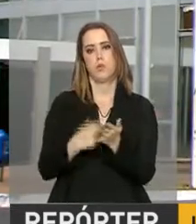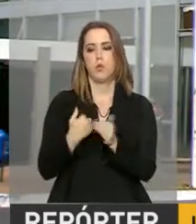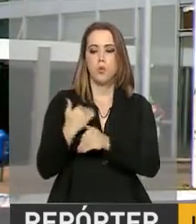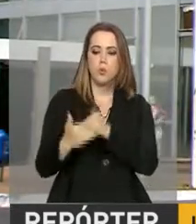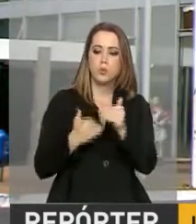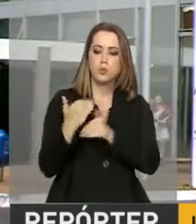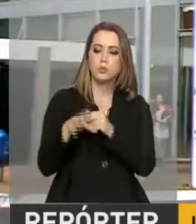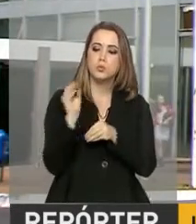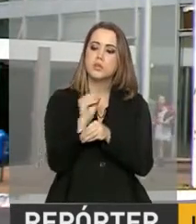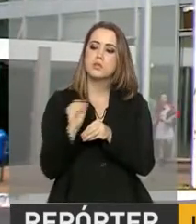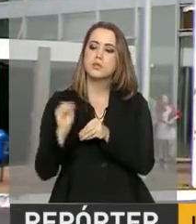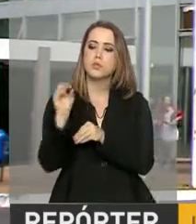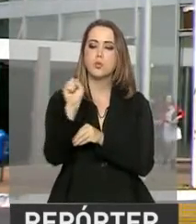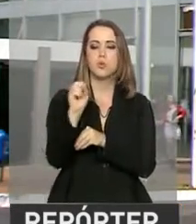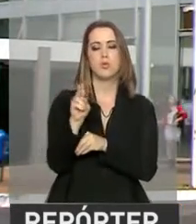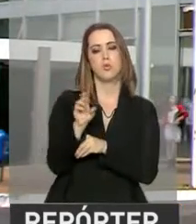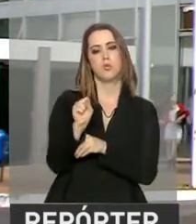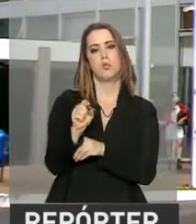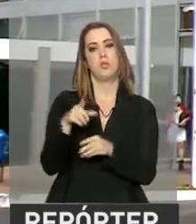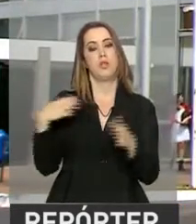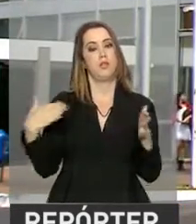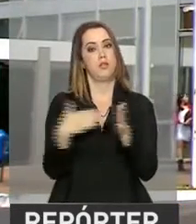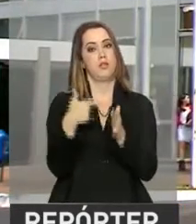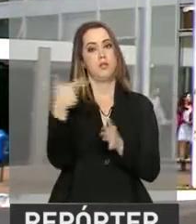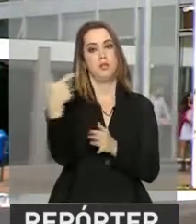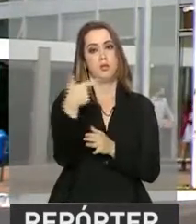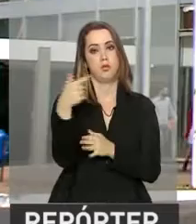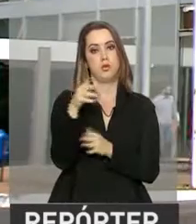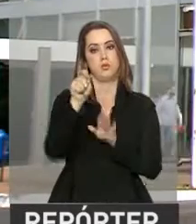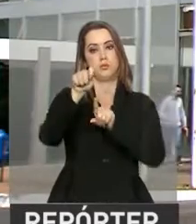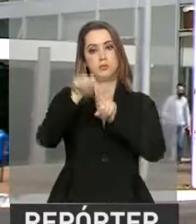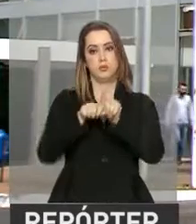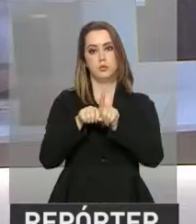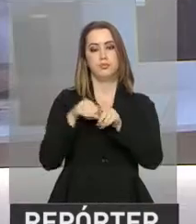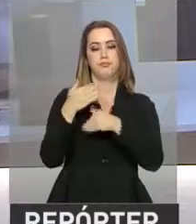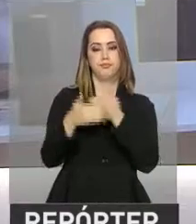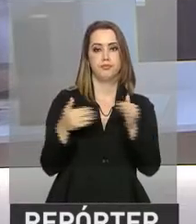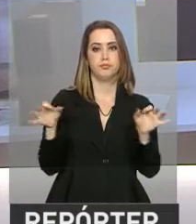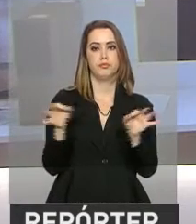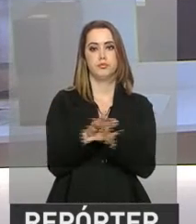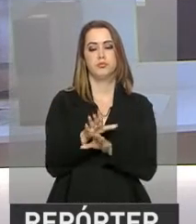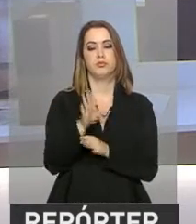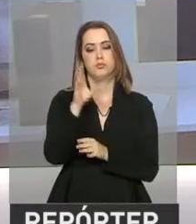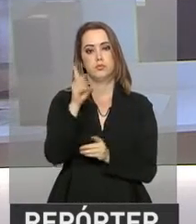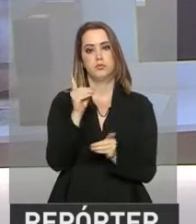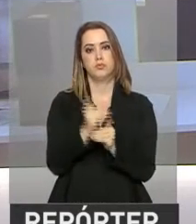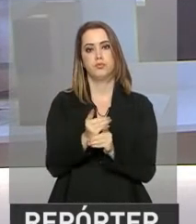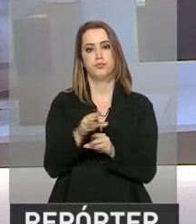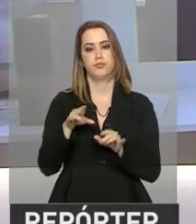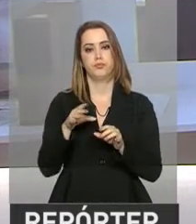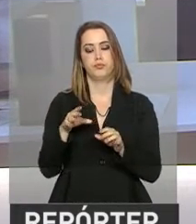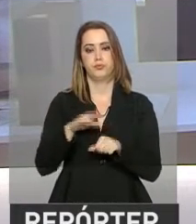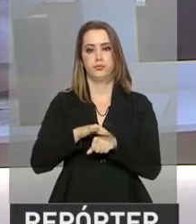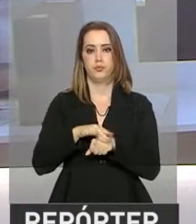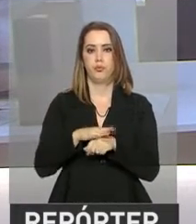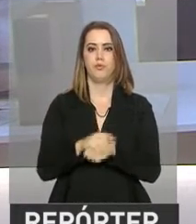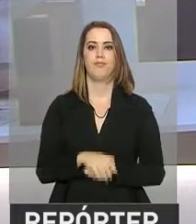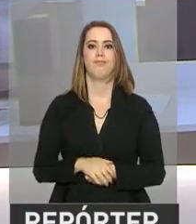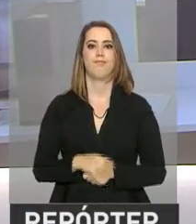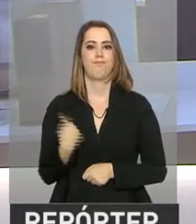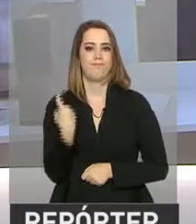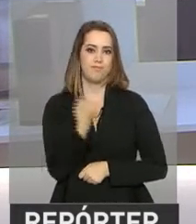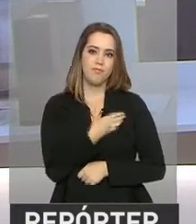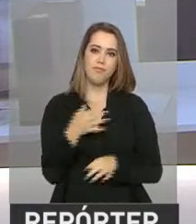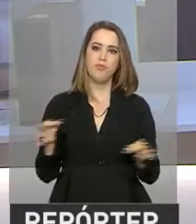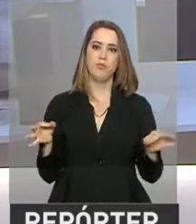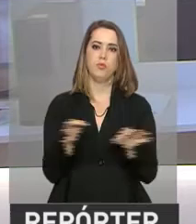começar o tratamento no SUS até 2 meses a partir do diagnóstico. Nós ficamos por aqui. Voltamos a qualquer momento